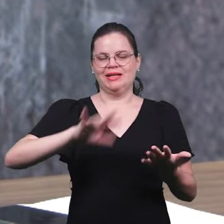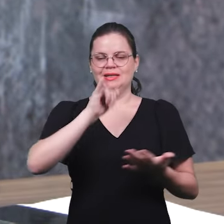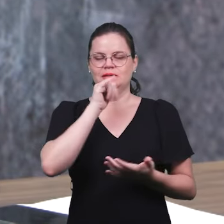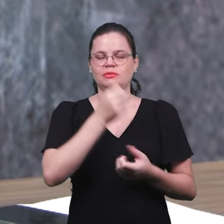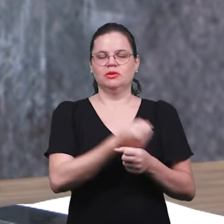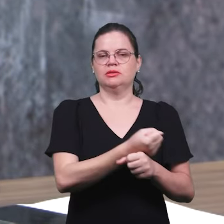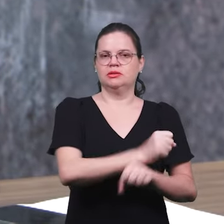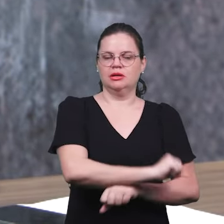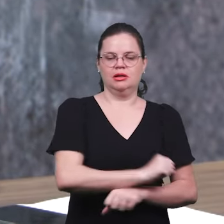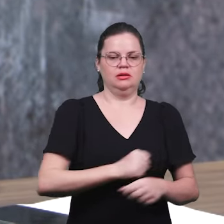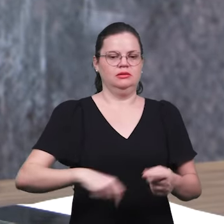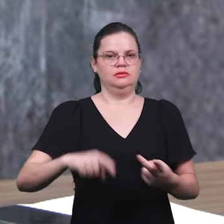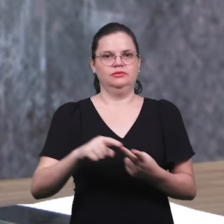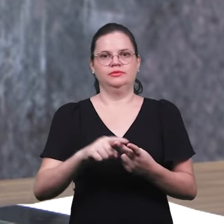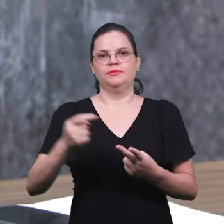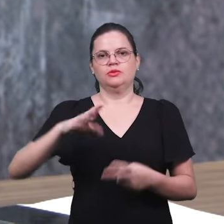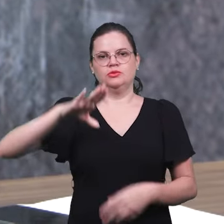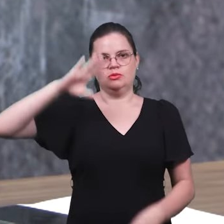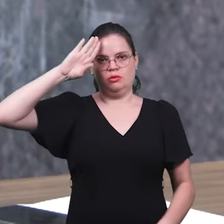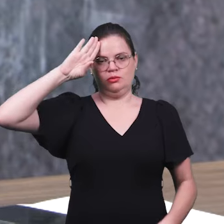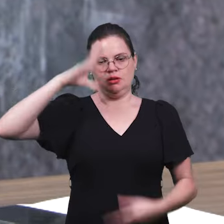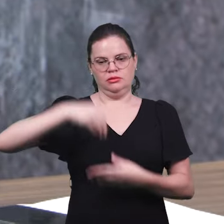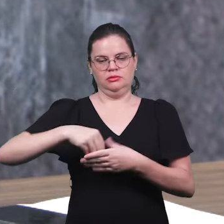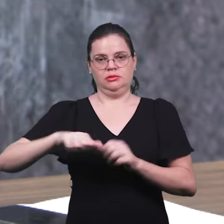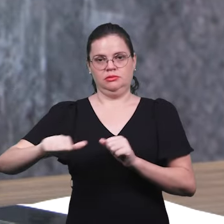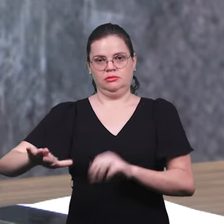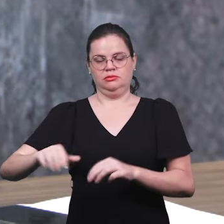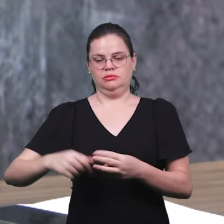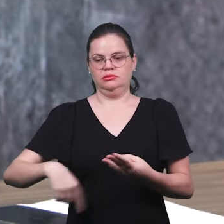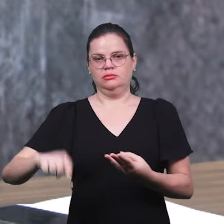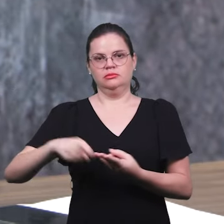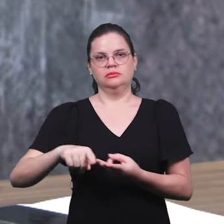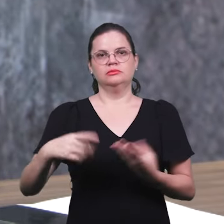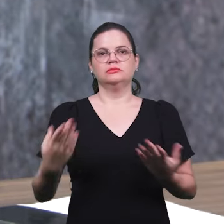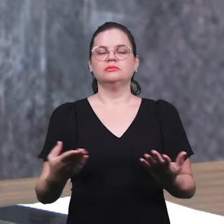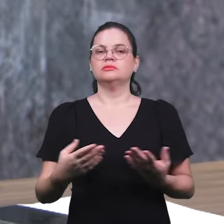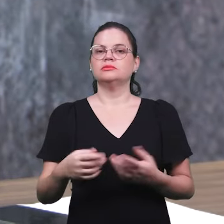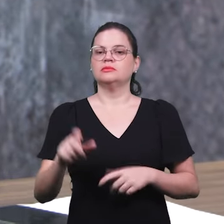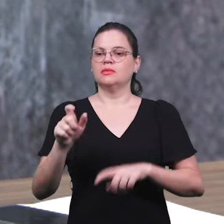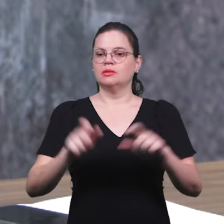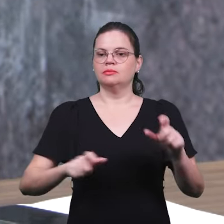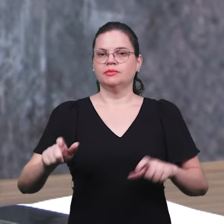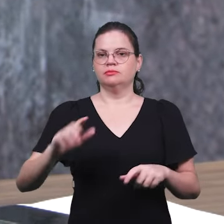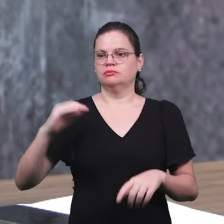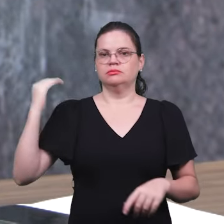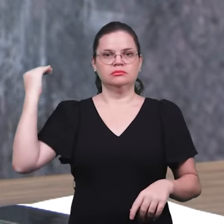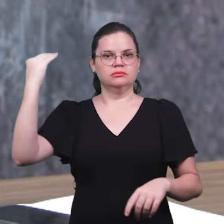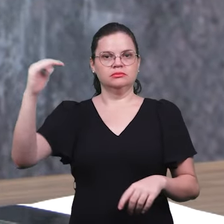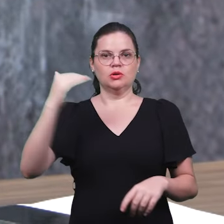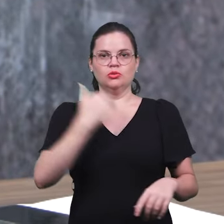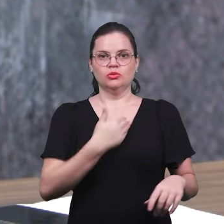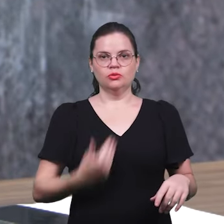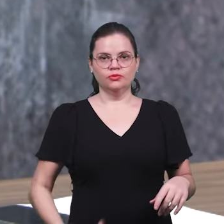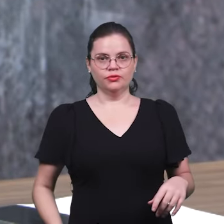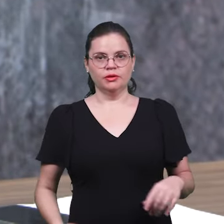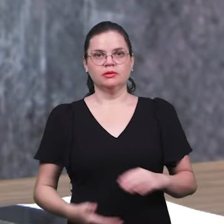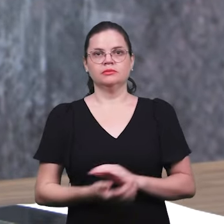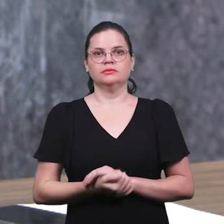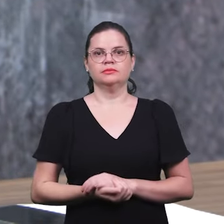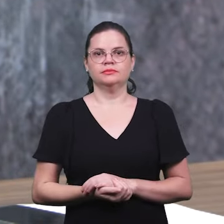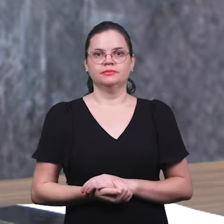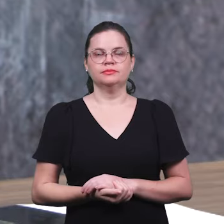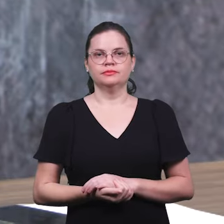escravos, cristãos que eram soldados do exército, cristãos em posições altas da sociedade, por mais que a fé cristã